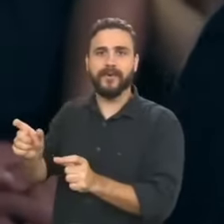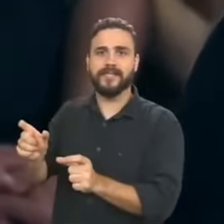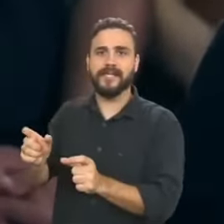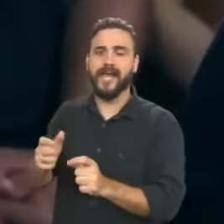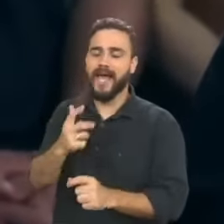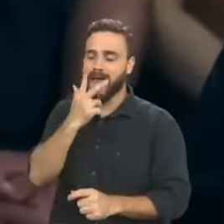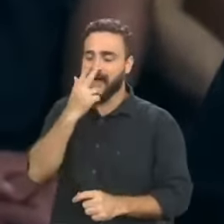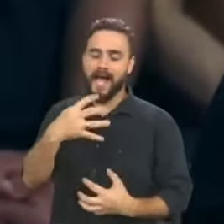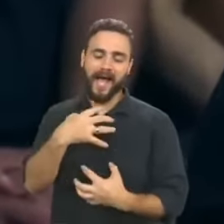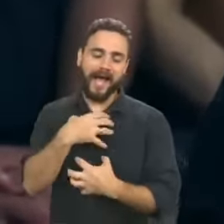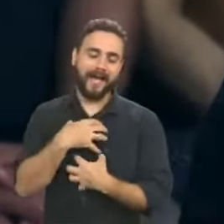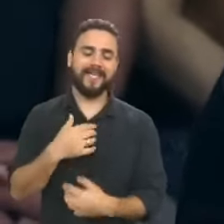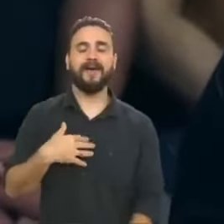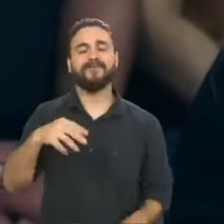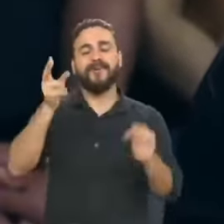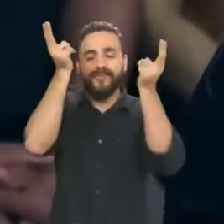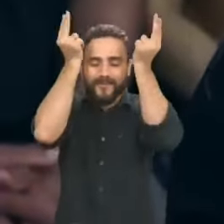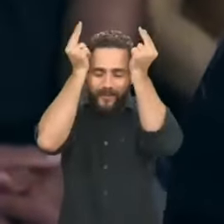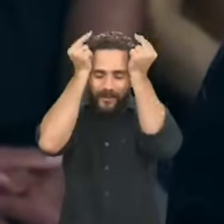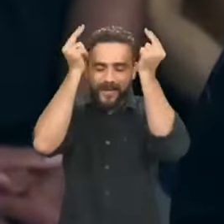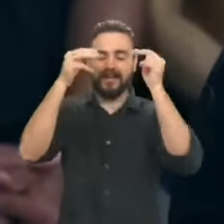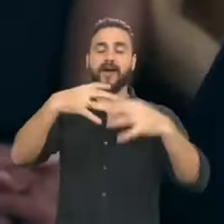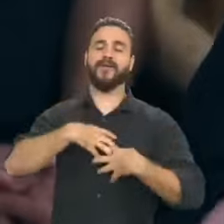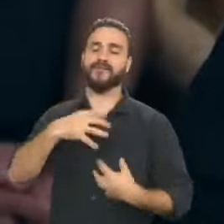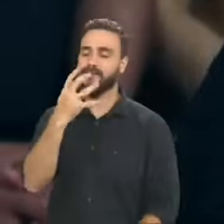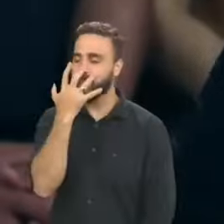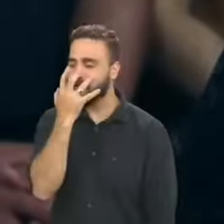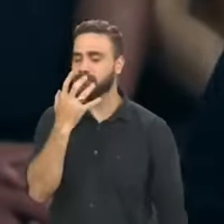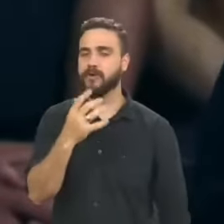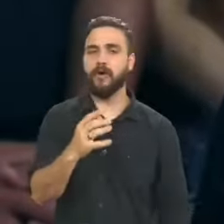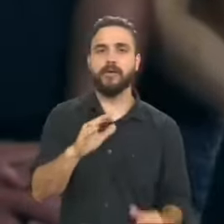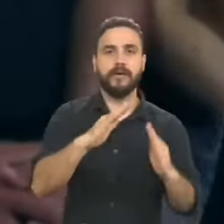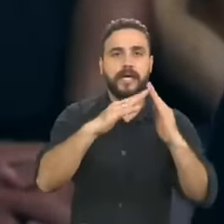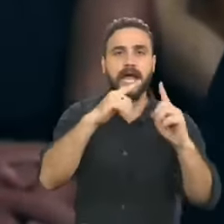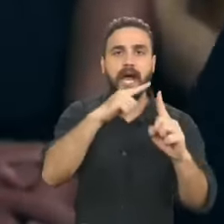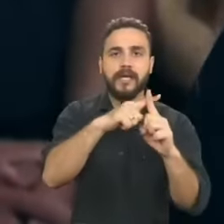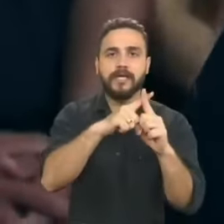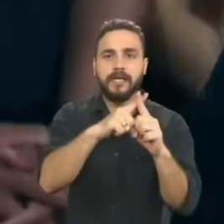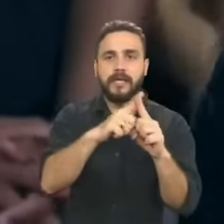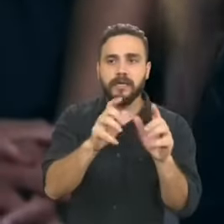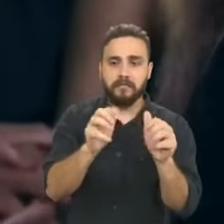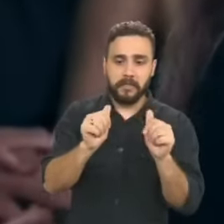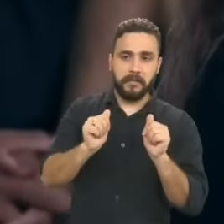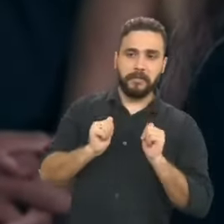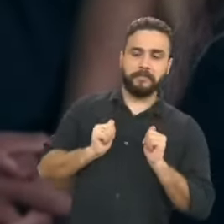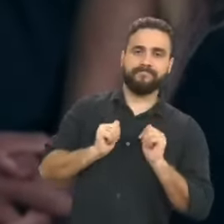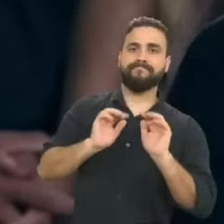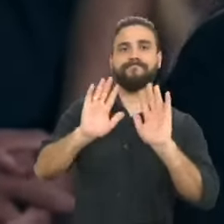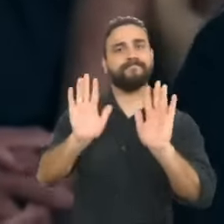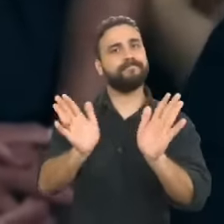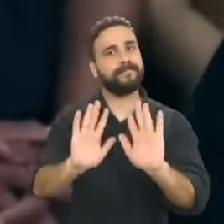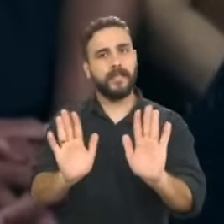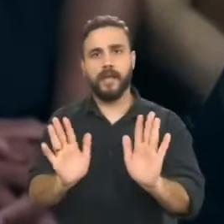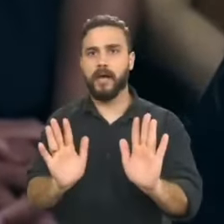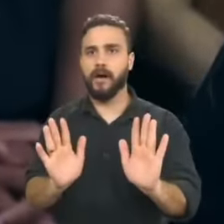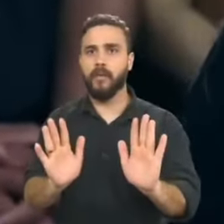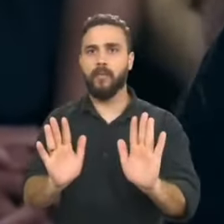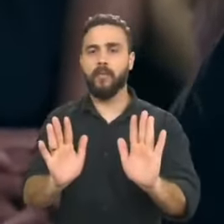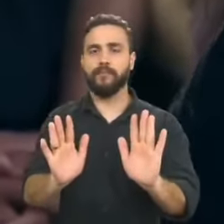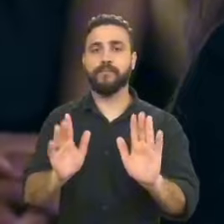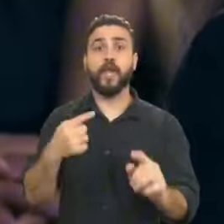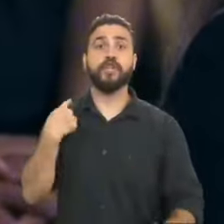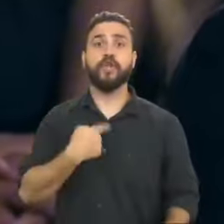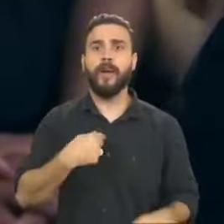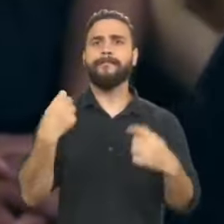coelho. Agora a igreja não fala nada. Daqui a pouco vai ter igreja só para coelho. Quer dizer, em vez de a gente ser aquela voz que grita